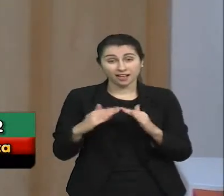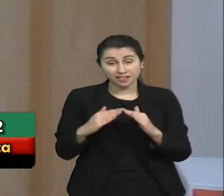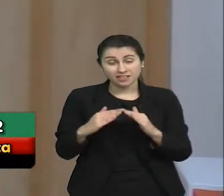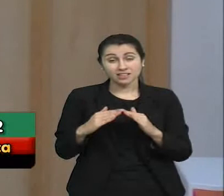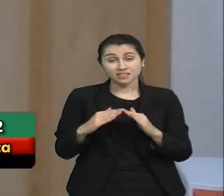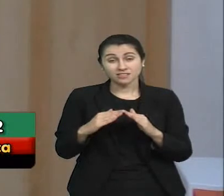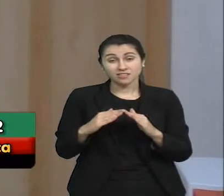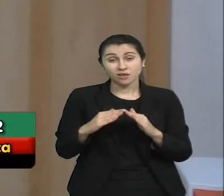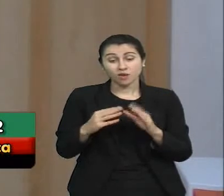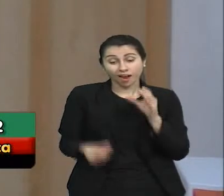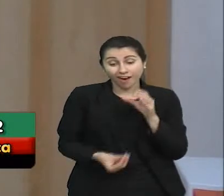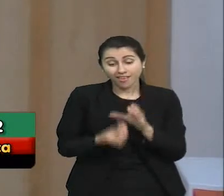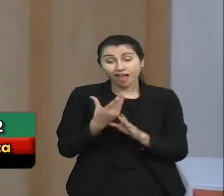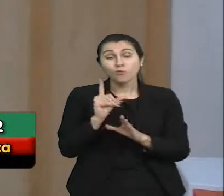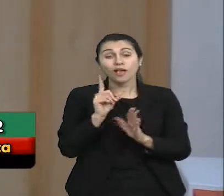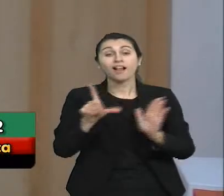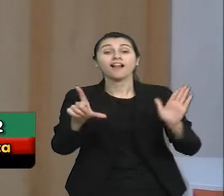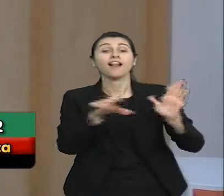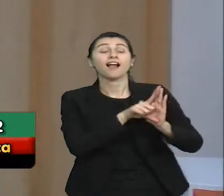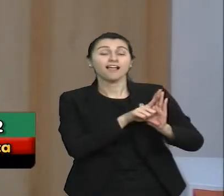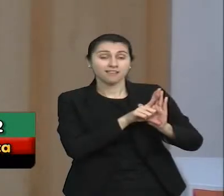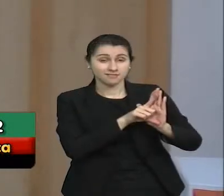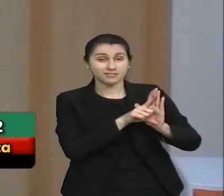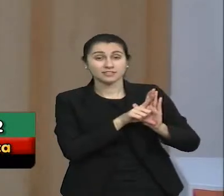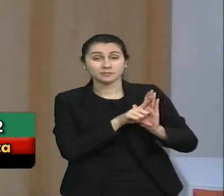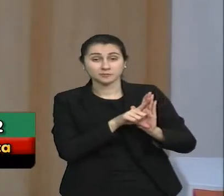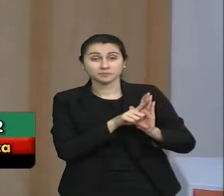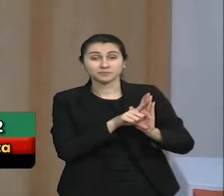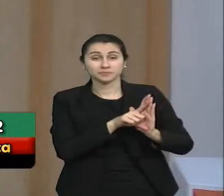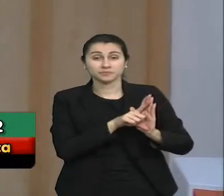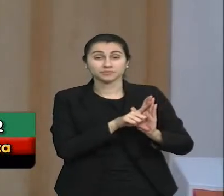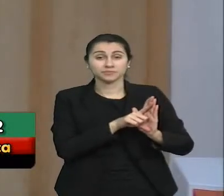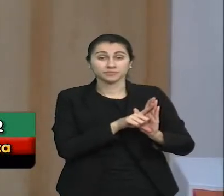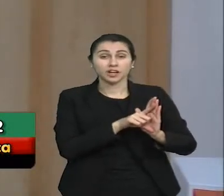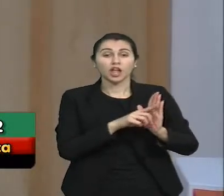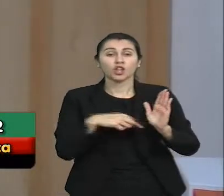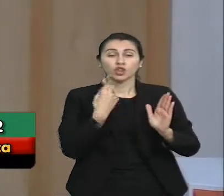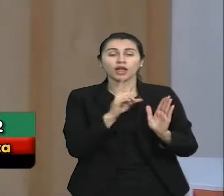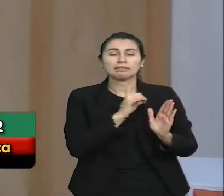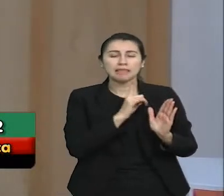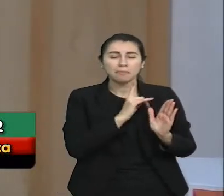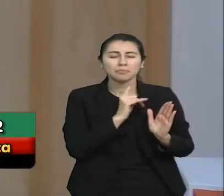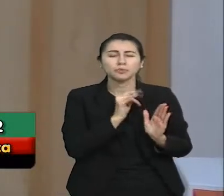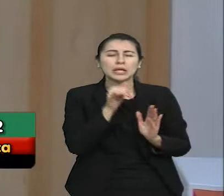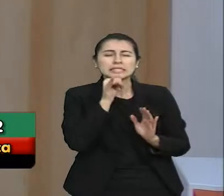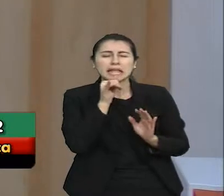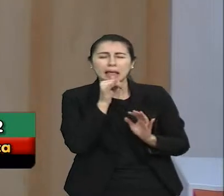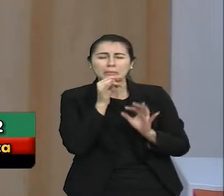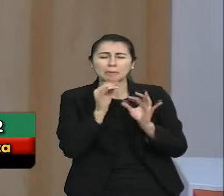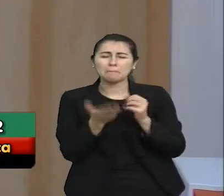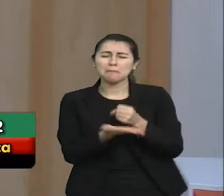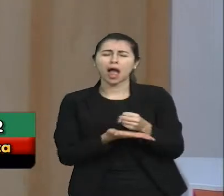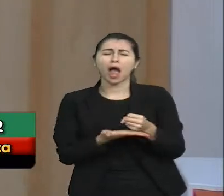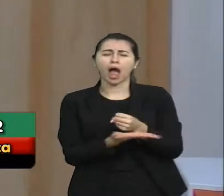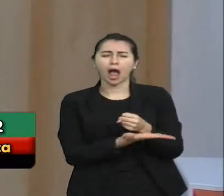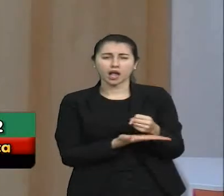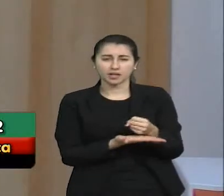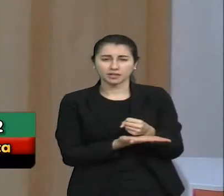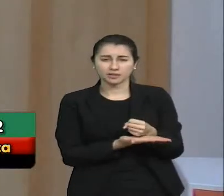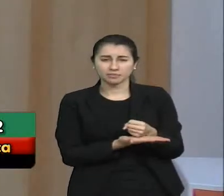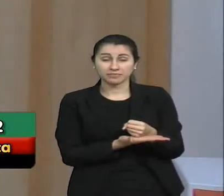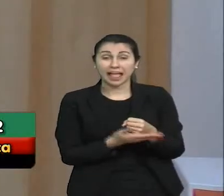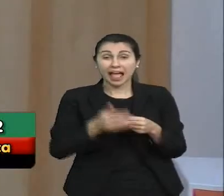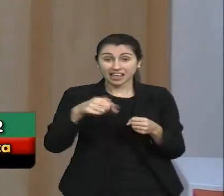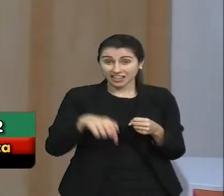são feitas as leis. E a gente tem até um exemplo básico, que aqui só tem uma